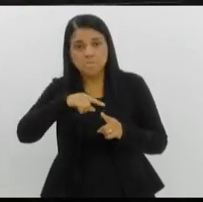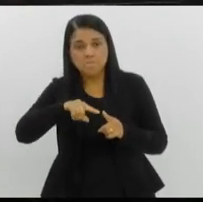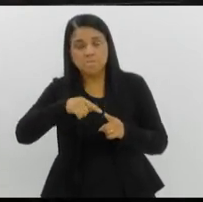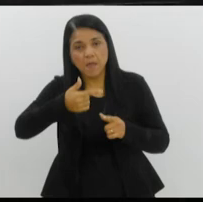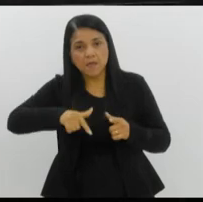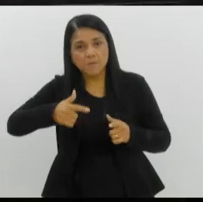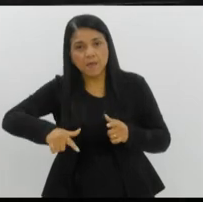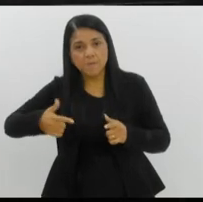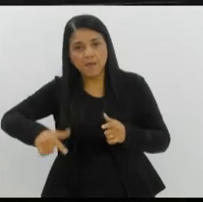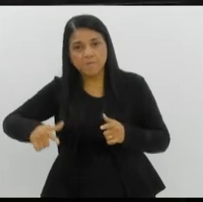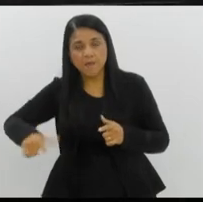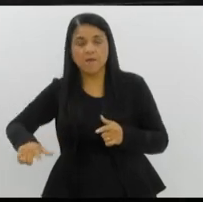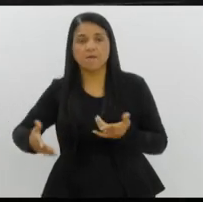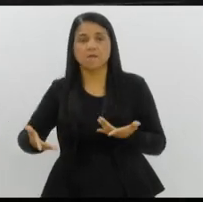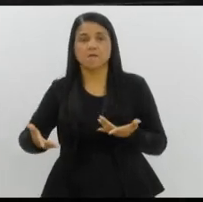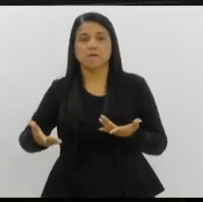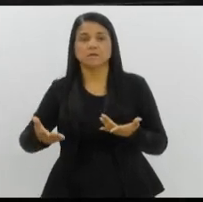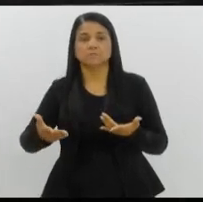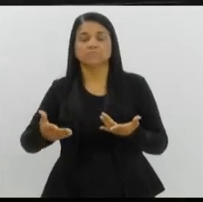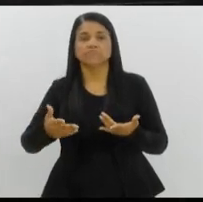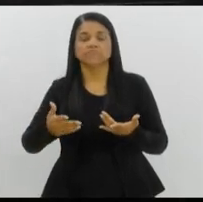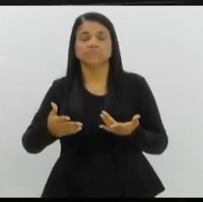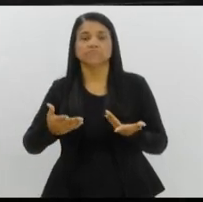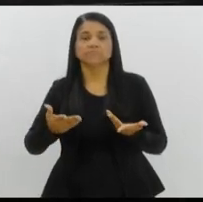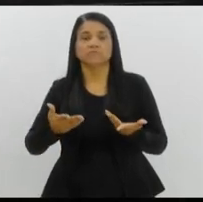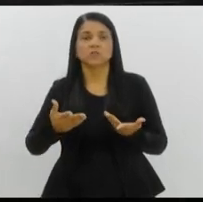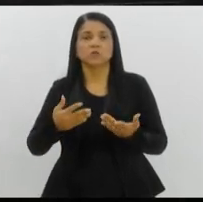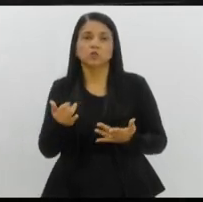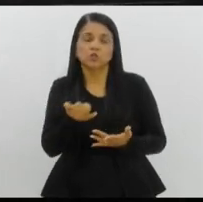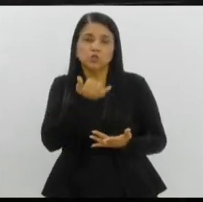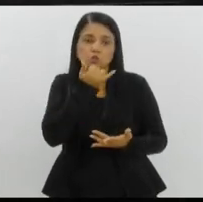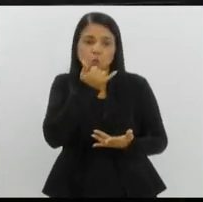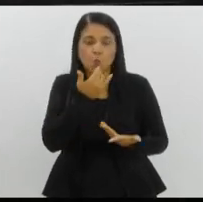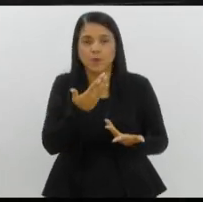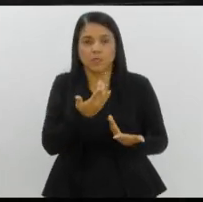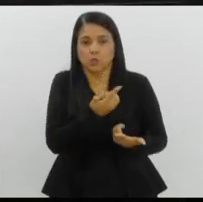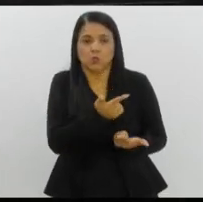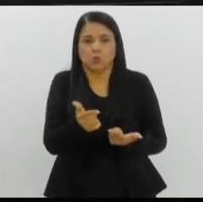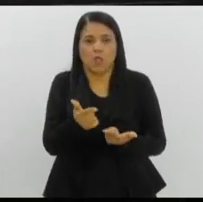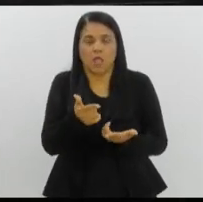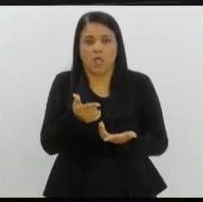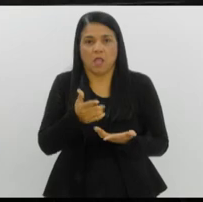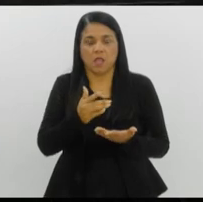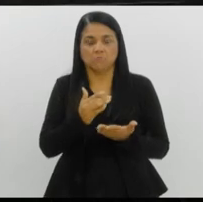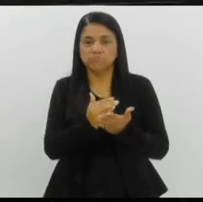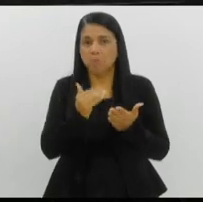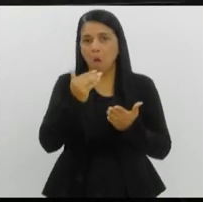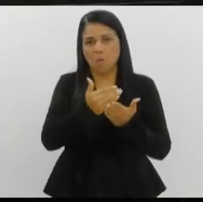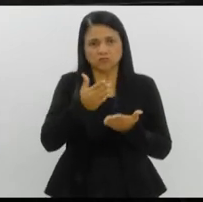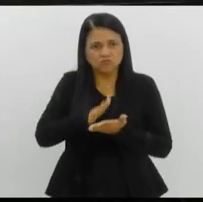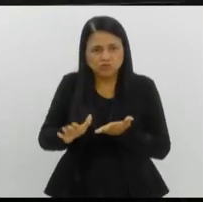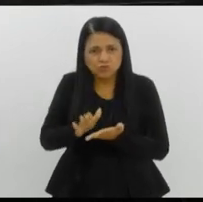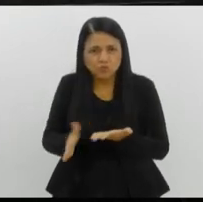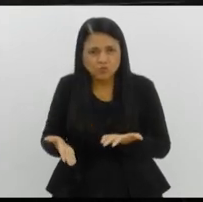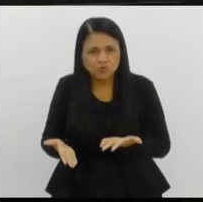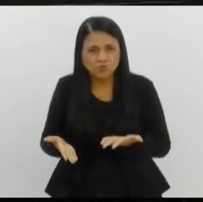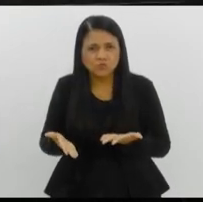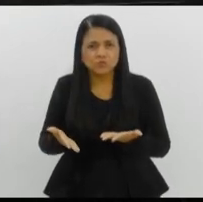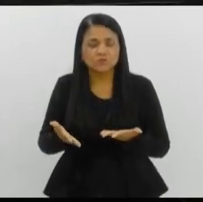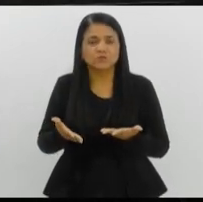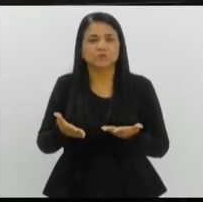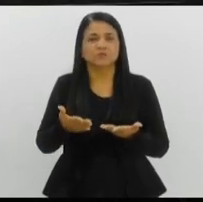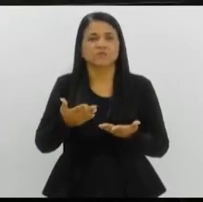com o pretexto vão de que não tem aumento de despesa. Pululam nas mais